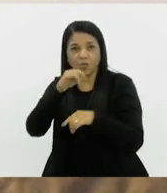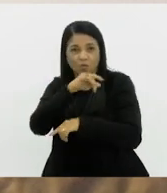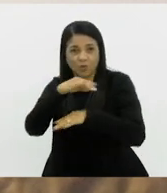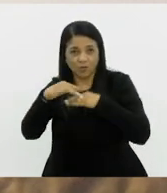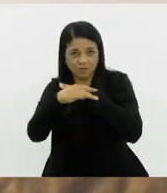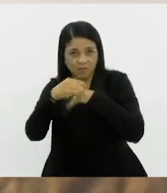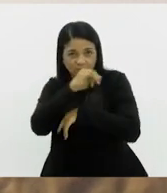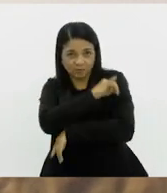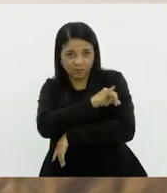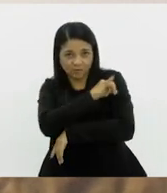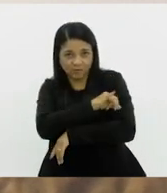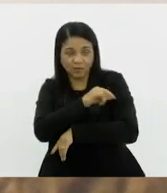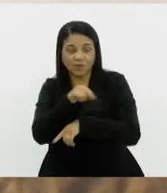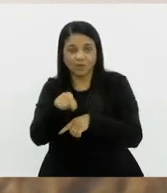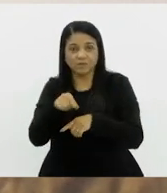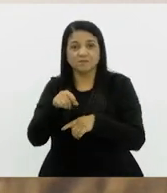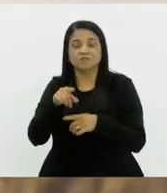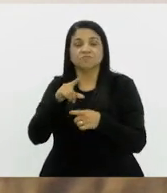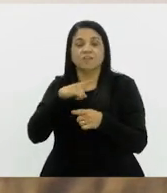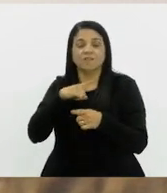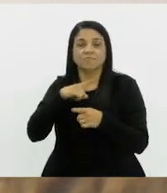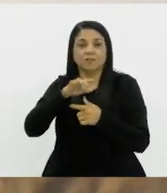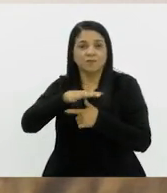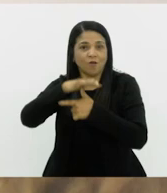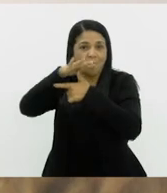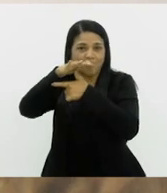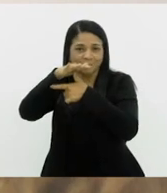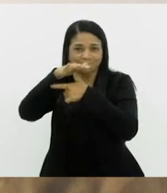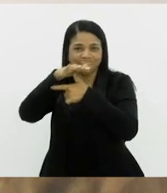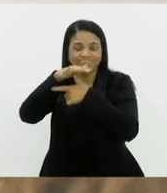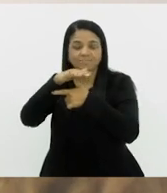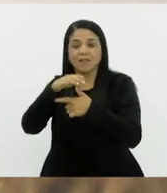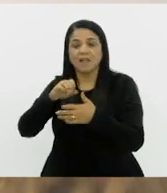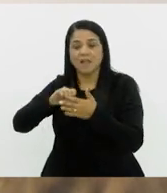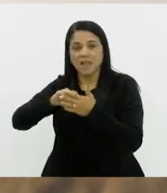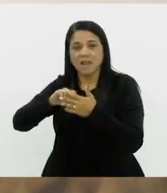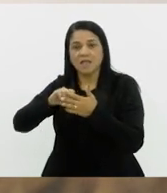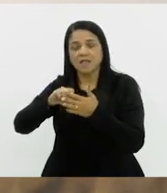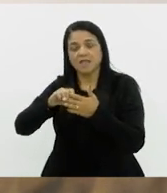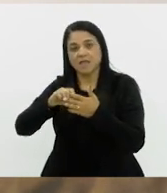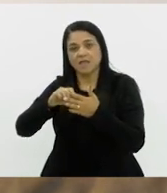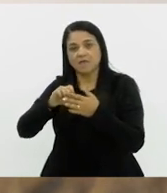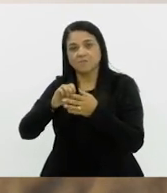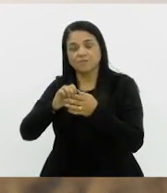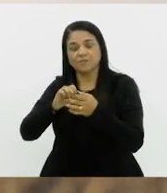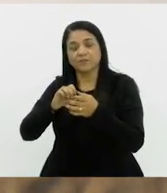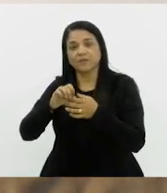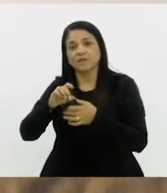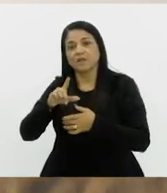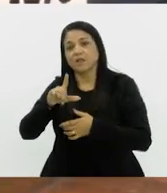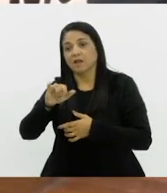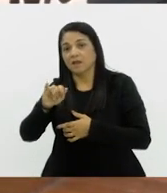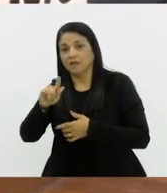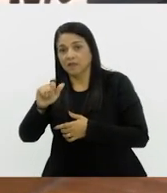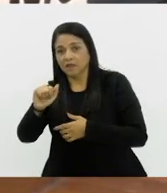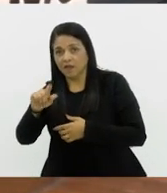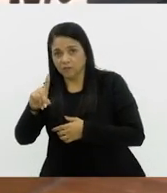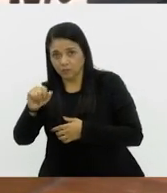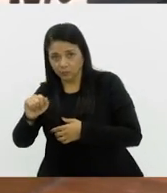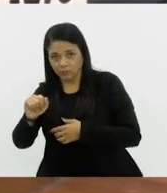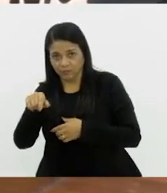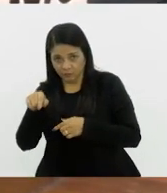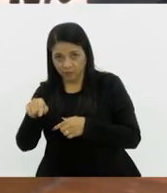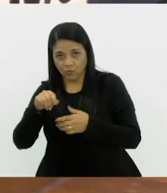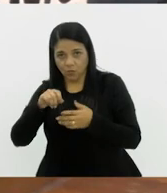com o transponder ligado, eu não consigo receber essa informação. Então, assim, teria que ser feito... Deixa eu fazer uma pergunta. Quando eu fui secretário do